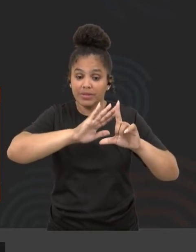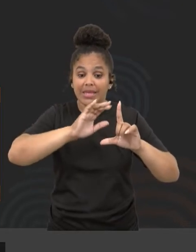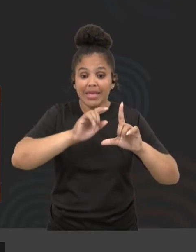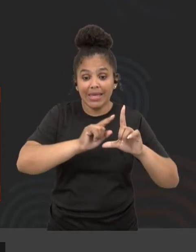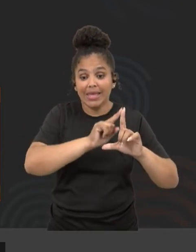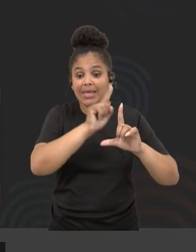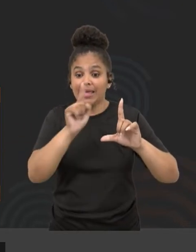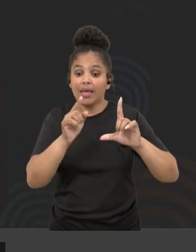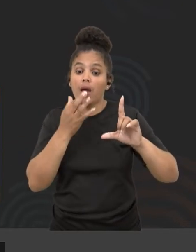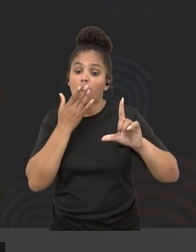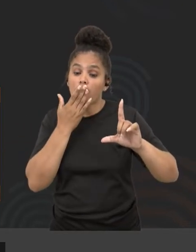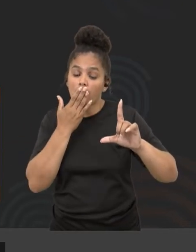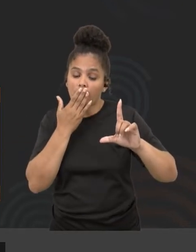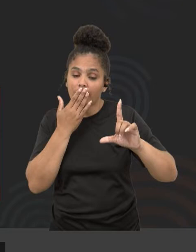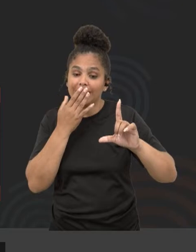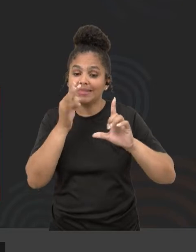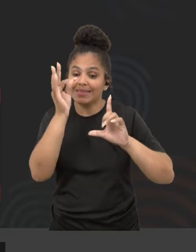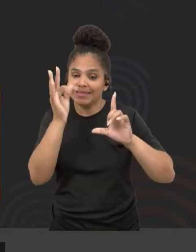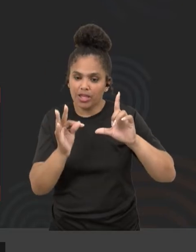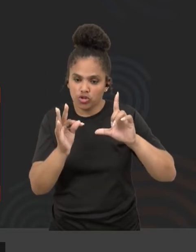de texto do outro lado.